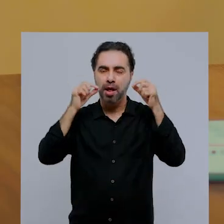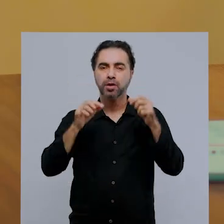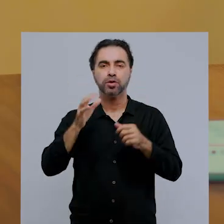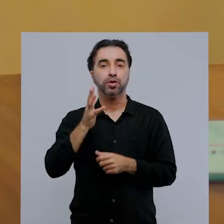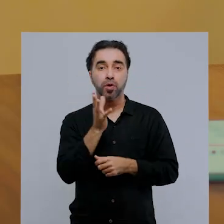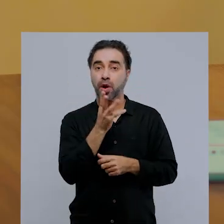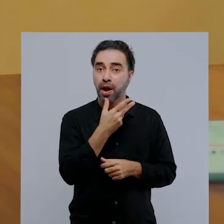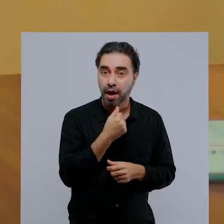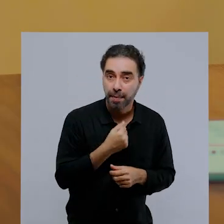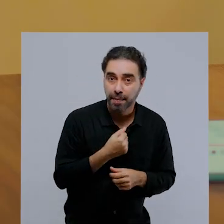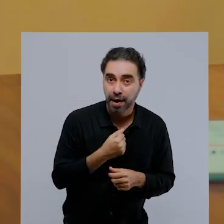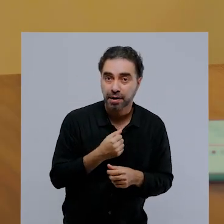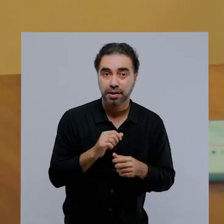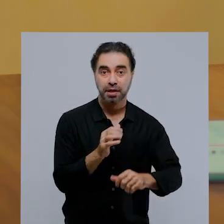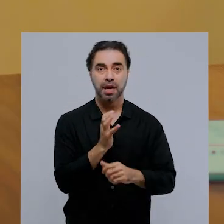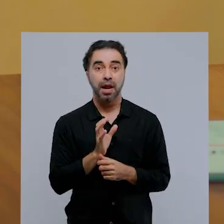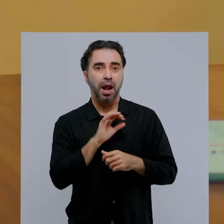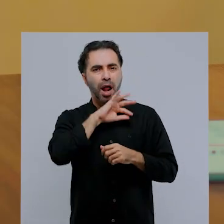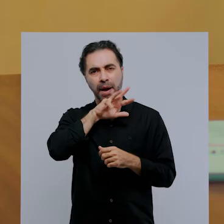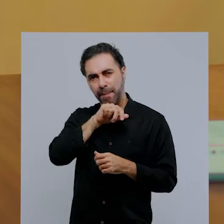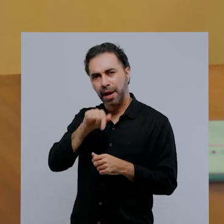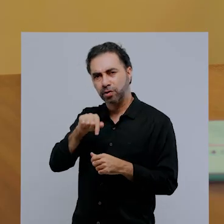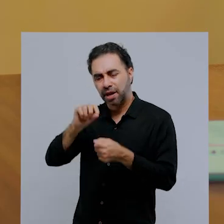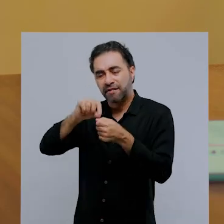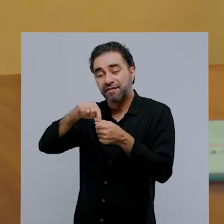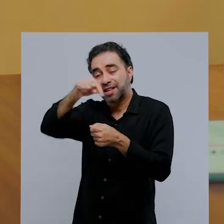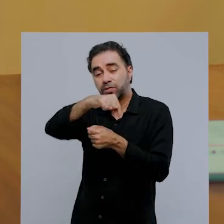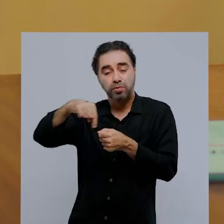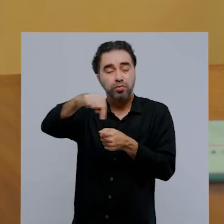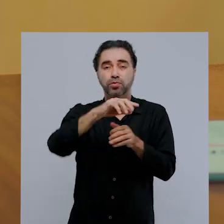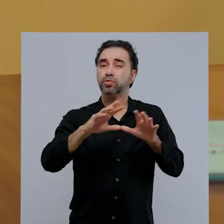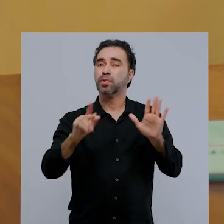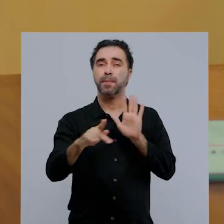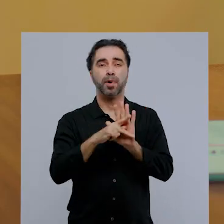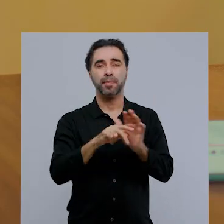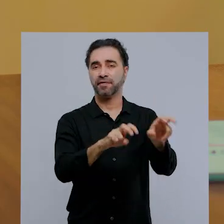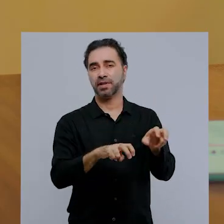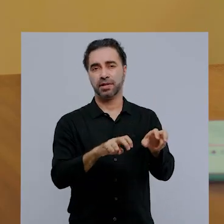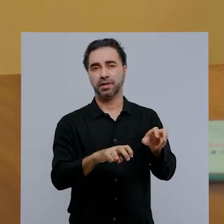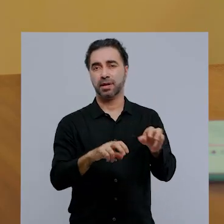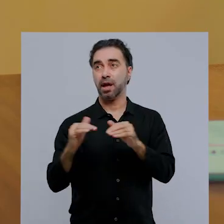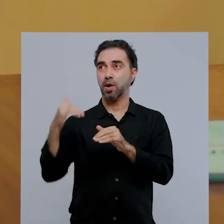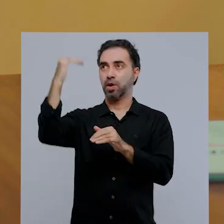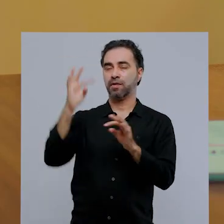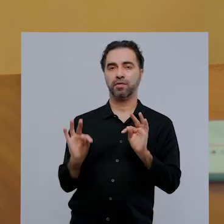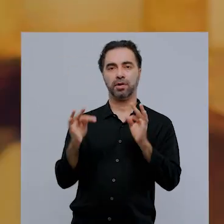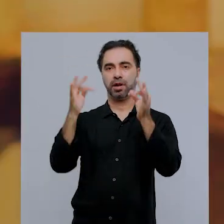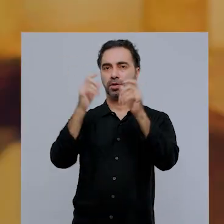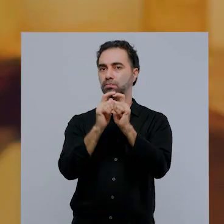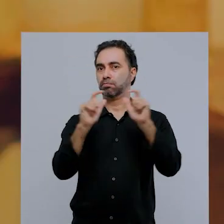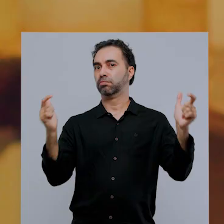animais, dos cavalos, eram fabricados na própria fazenda. Era um nível, uma tecnologia muito